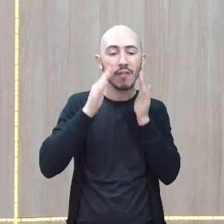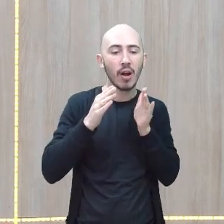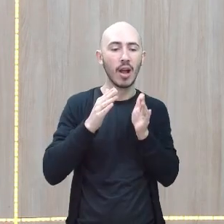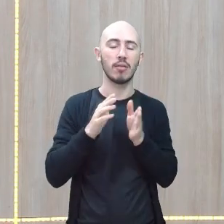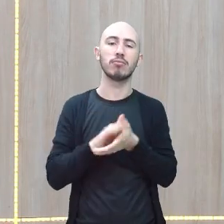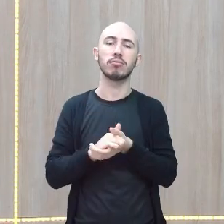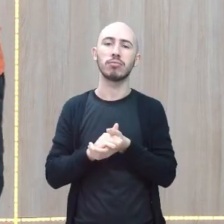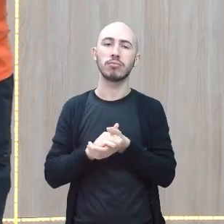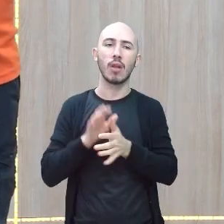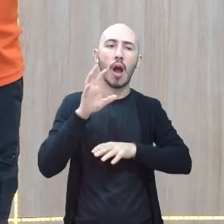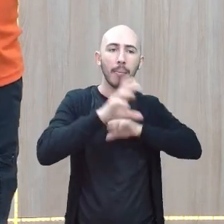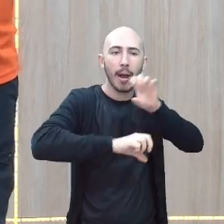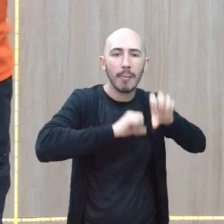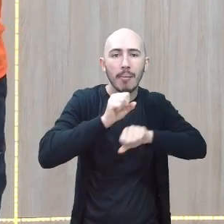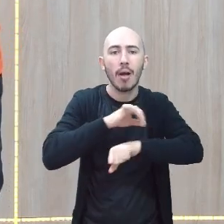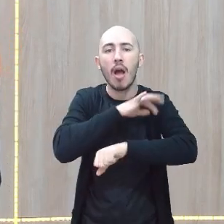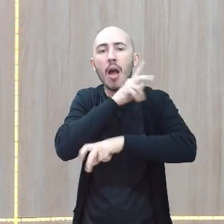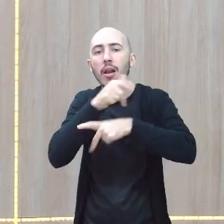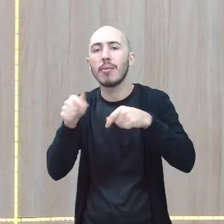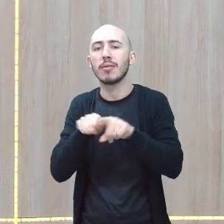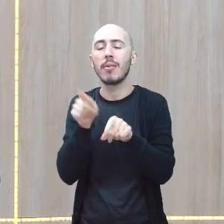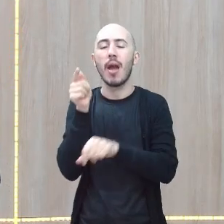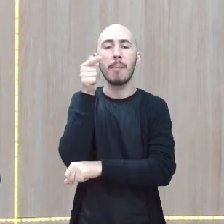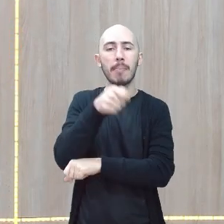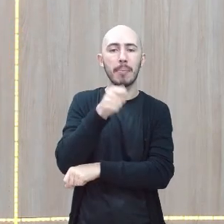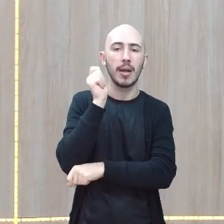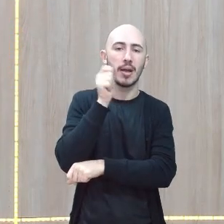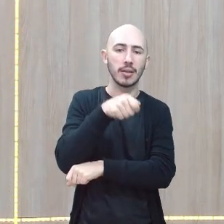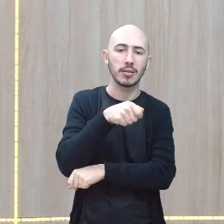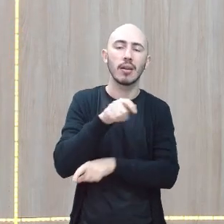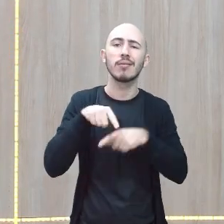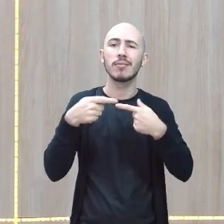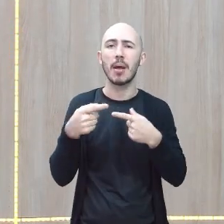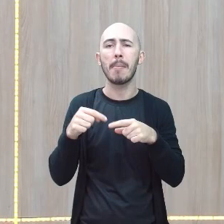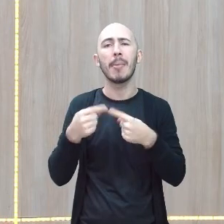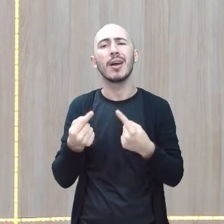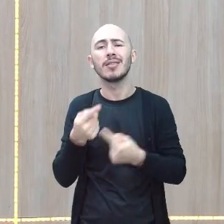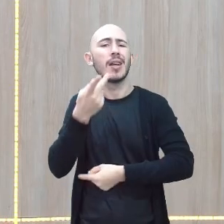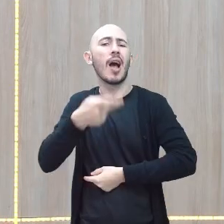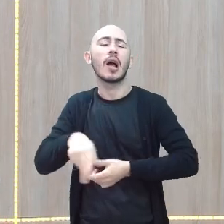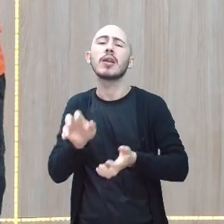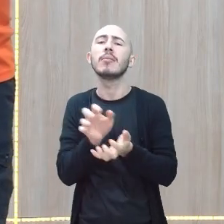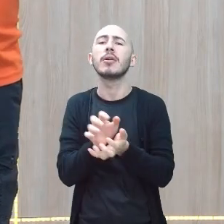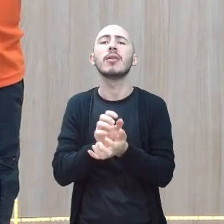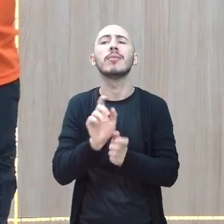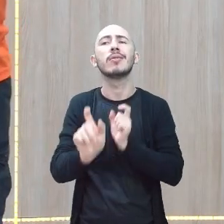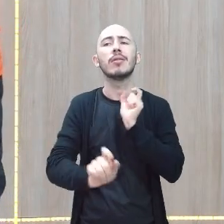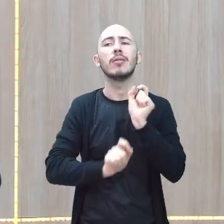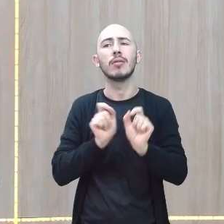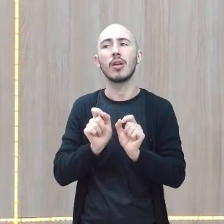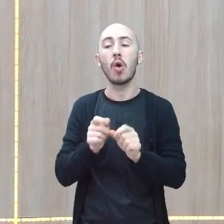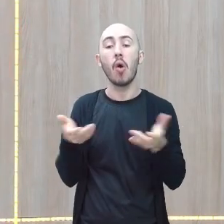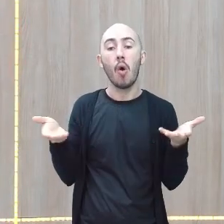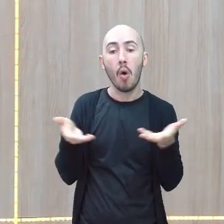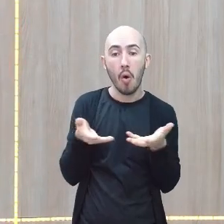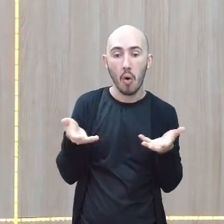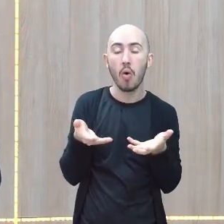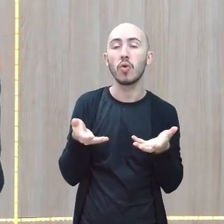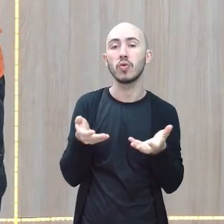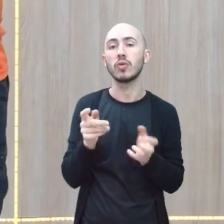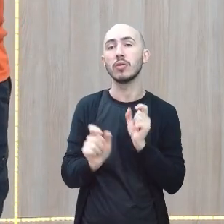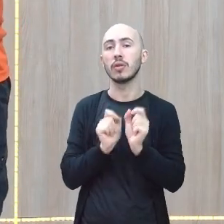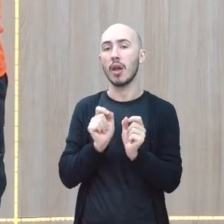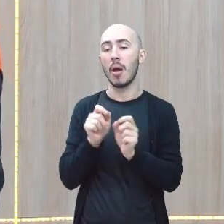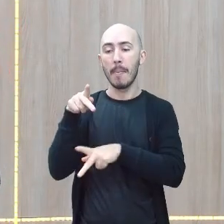à pesca, e a gente tem essa visão. Se a gente trouxer para o estado, a gente vai perceber que hoje